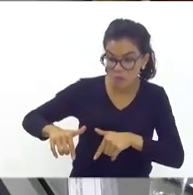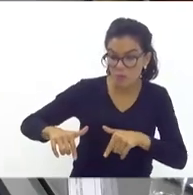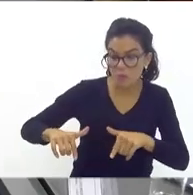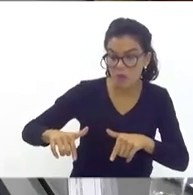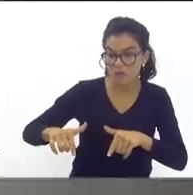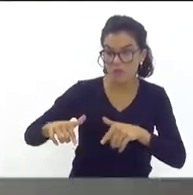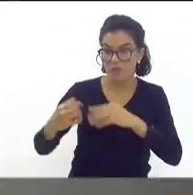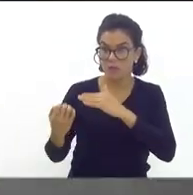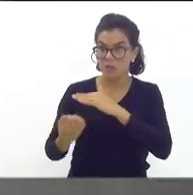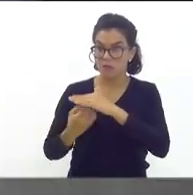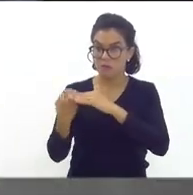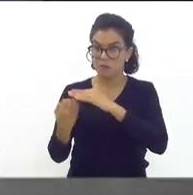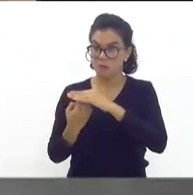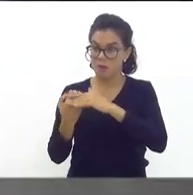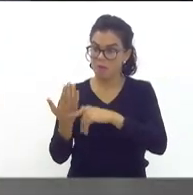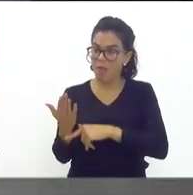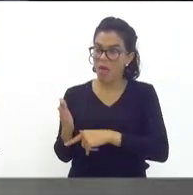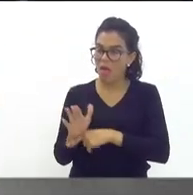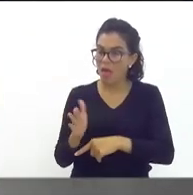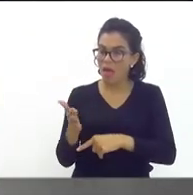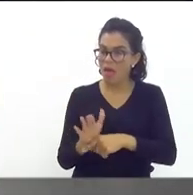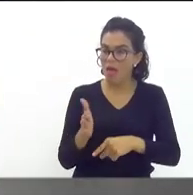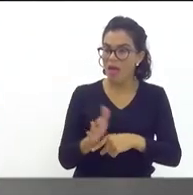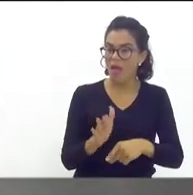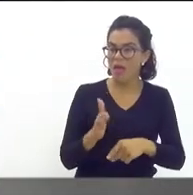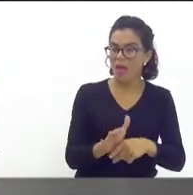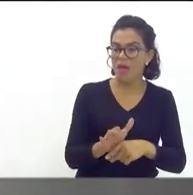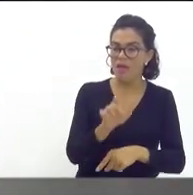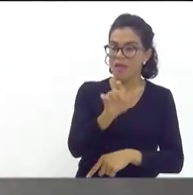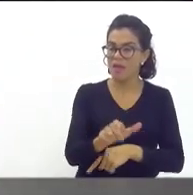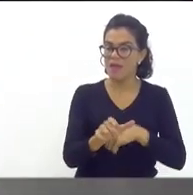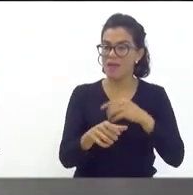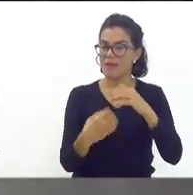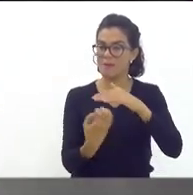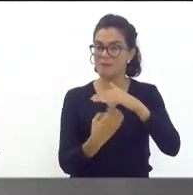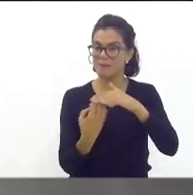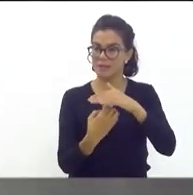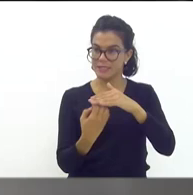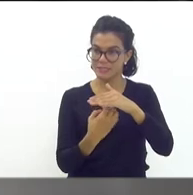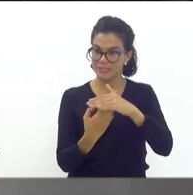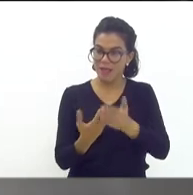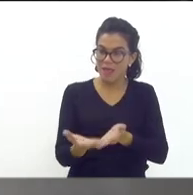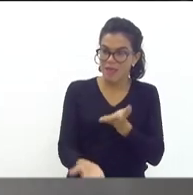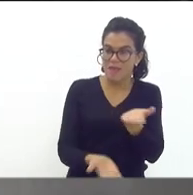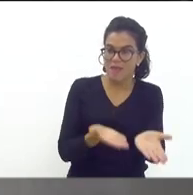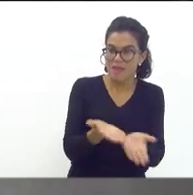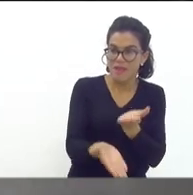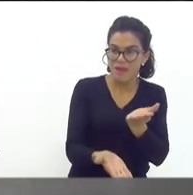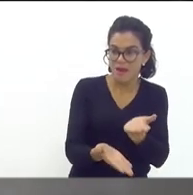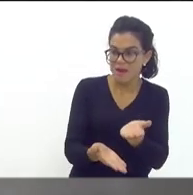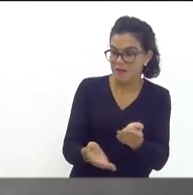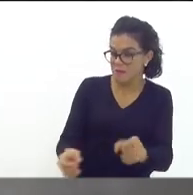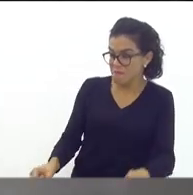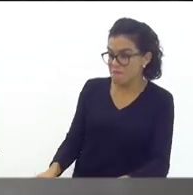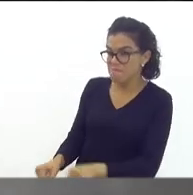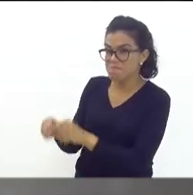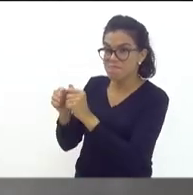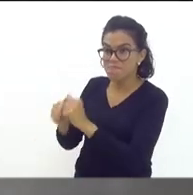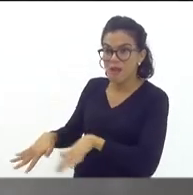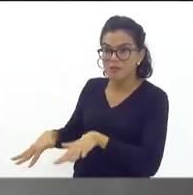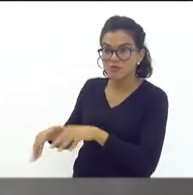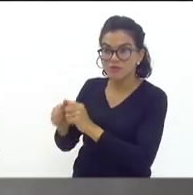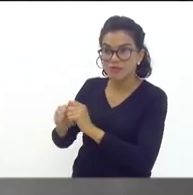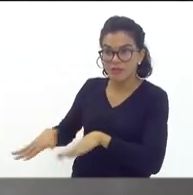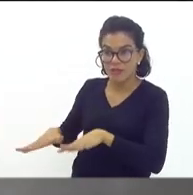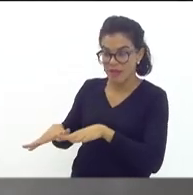concessionária para beneficiar determinada empresa que possa prejudicar livre concorrência ou